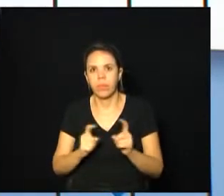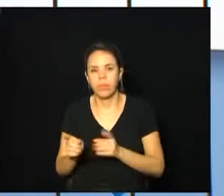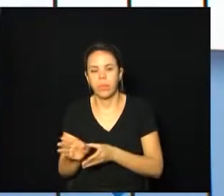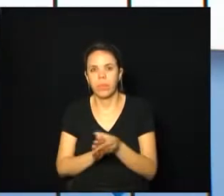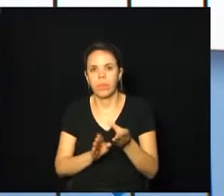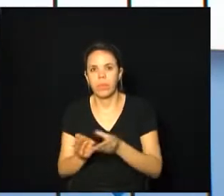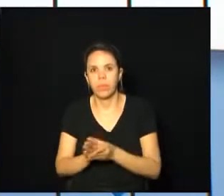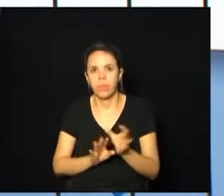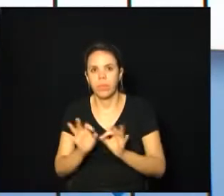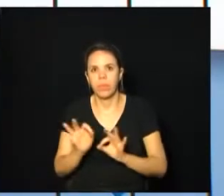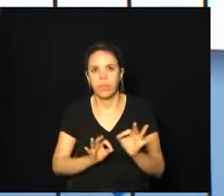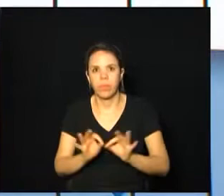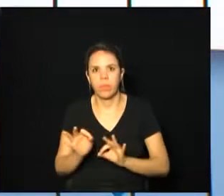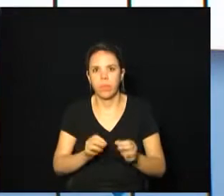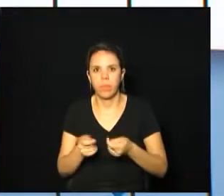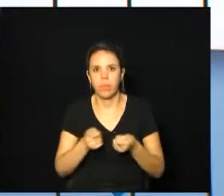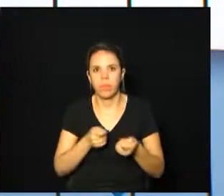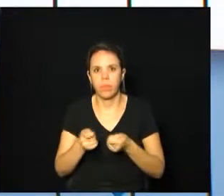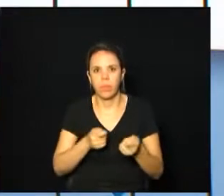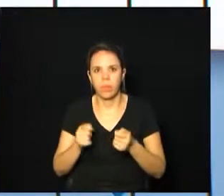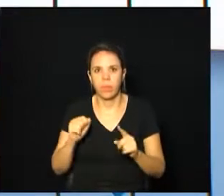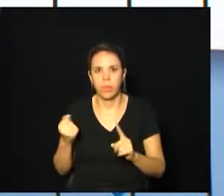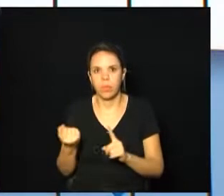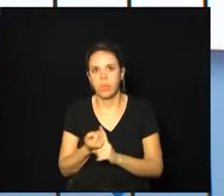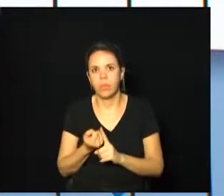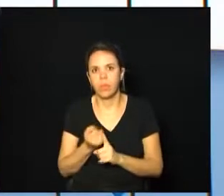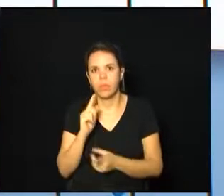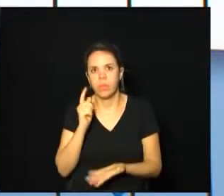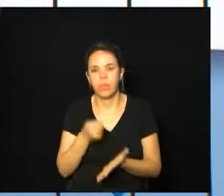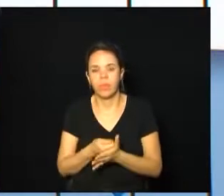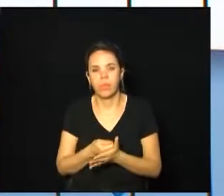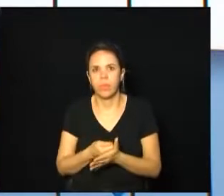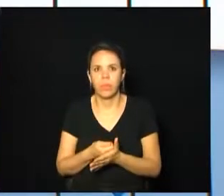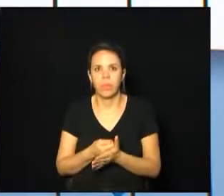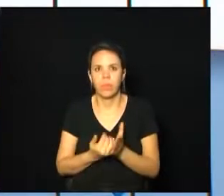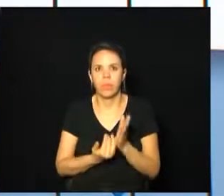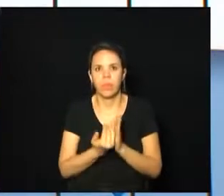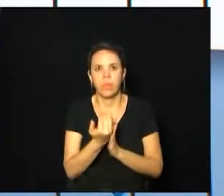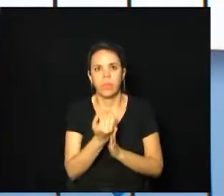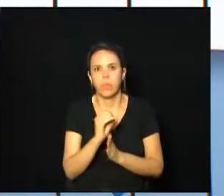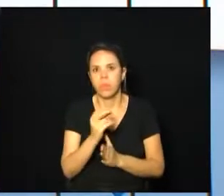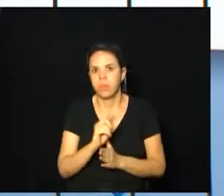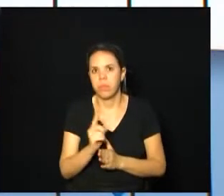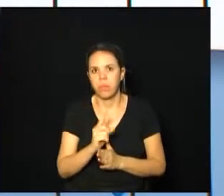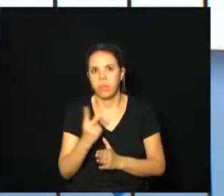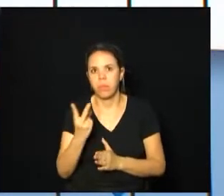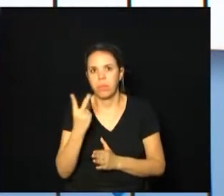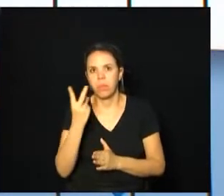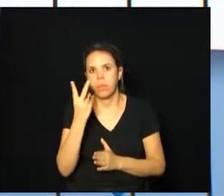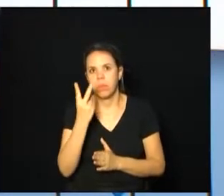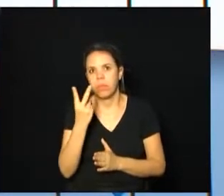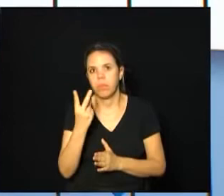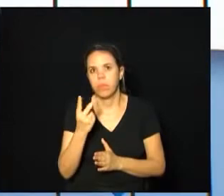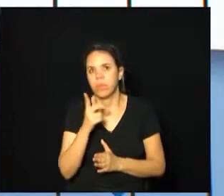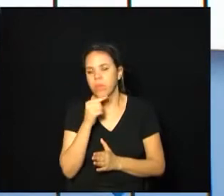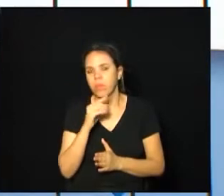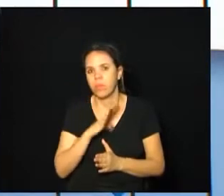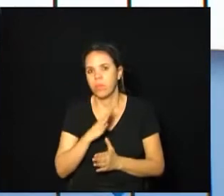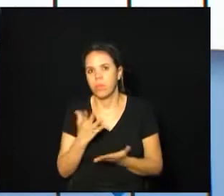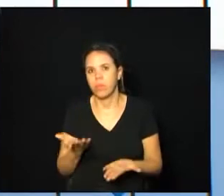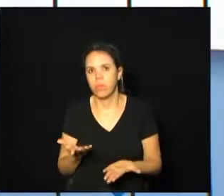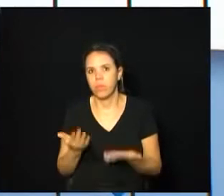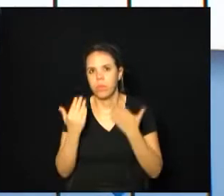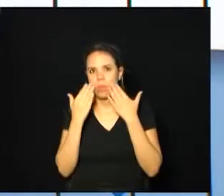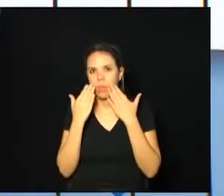Conselho de Regulação e Controle Social, que decidem pelo aumento ou não do valor da tarifa de água na cidade,